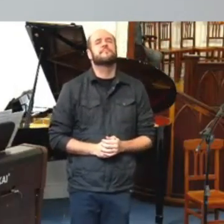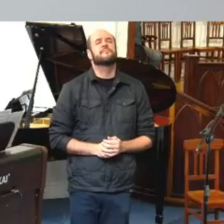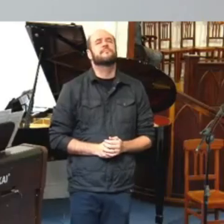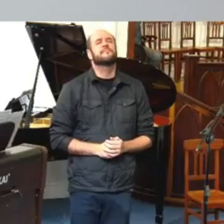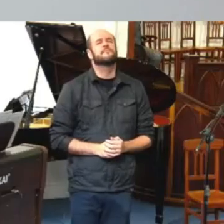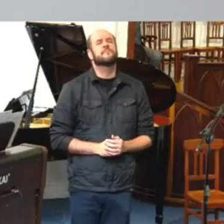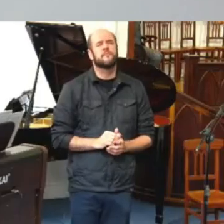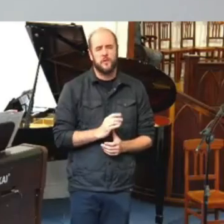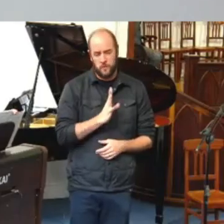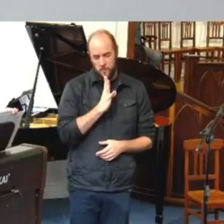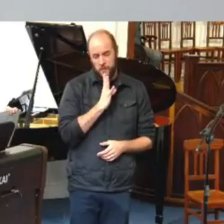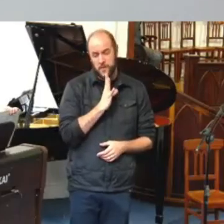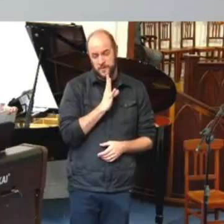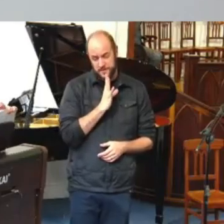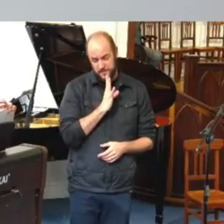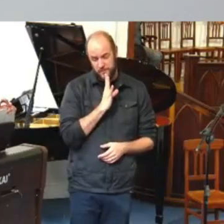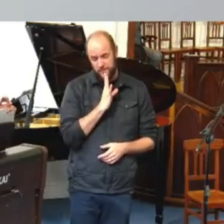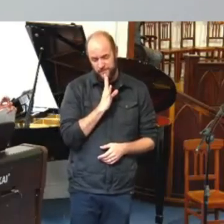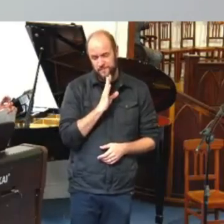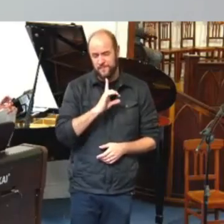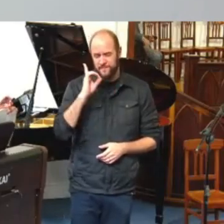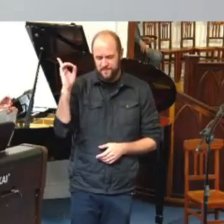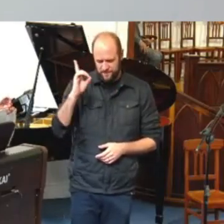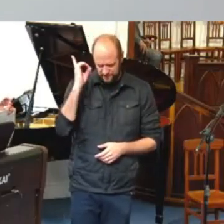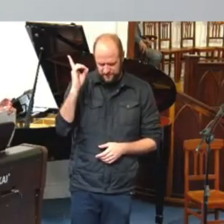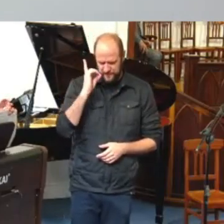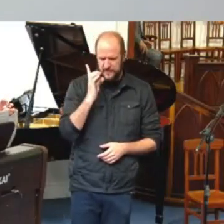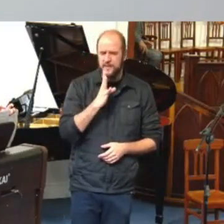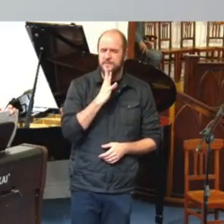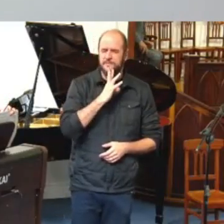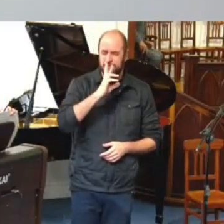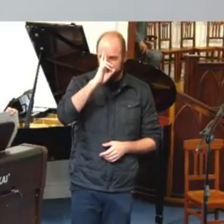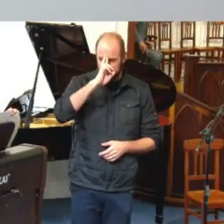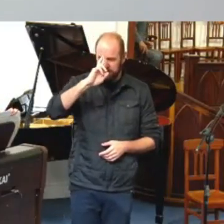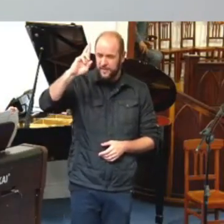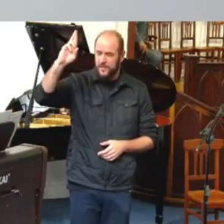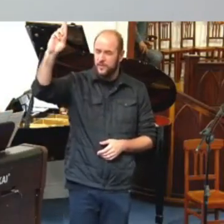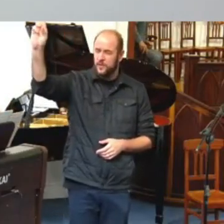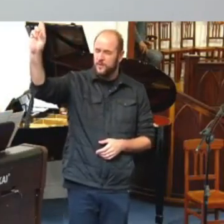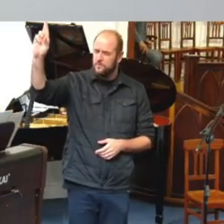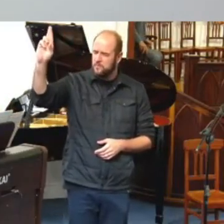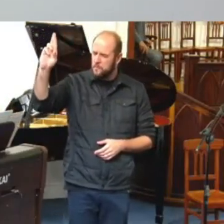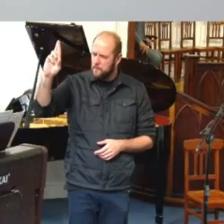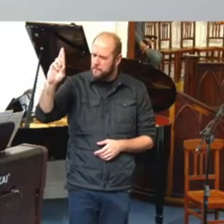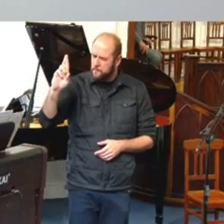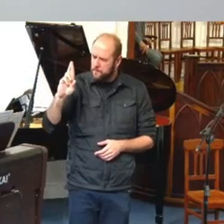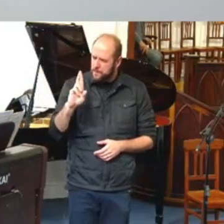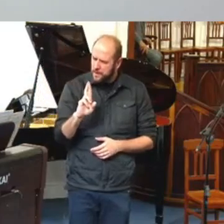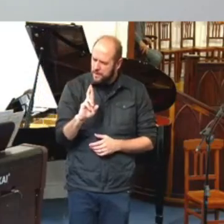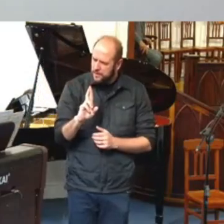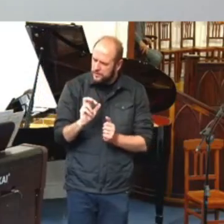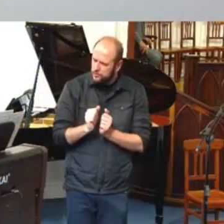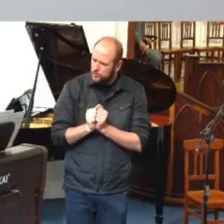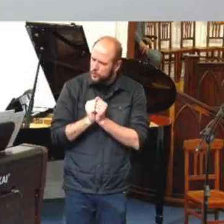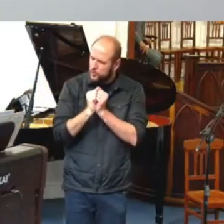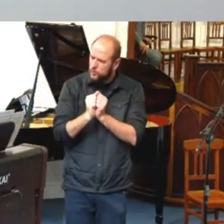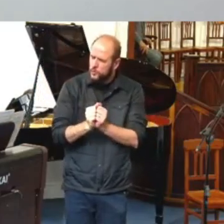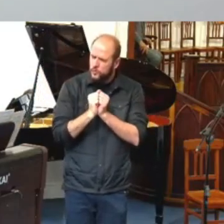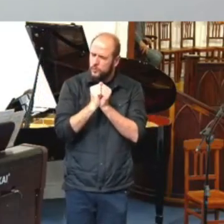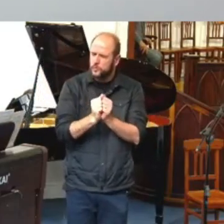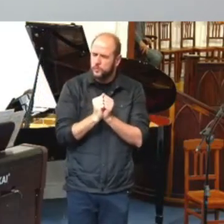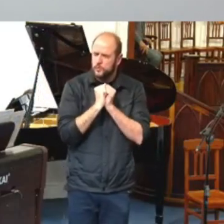Ele reconheceu que o Senhor estava com ele. E no tempo certo o Senhor